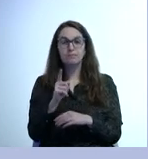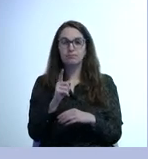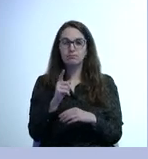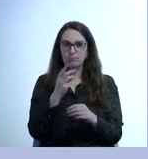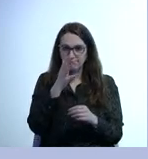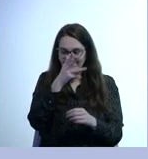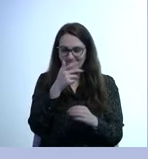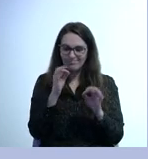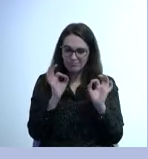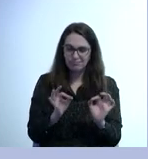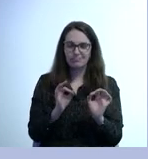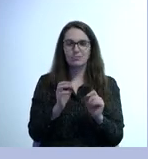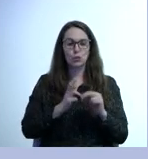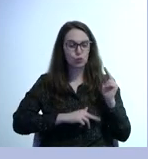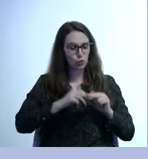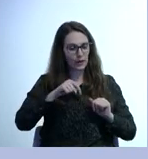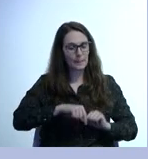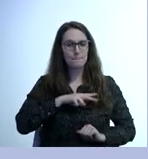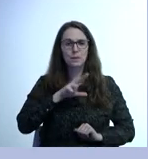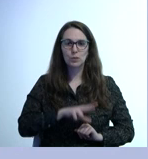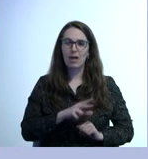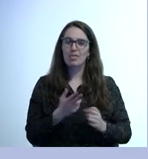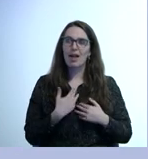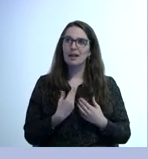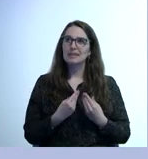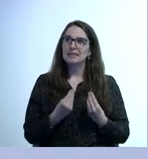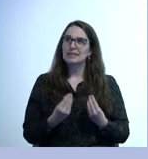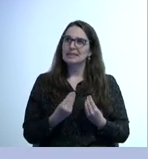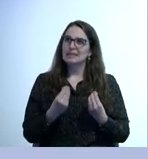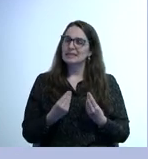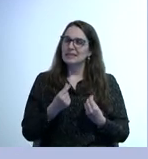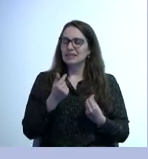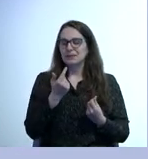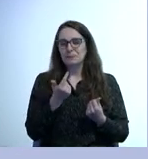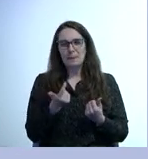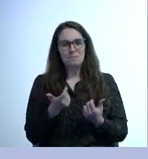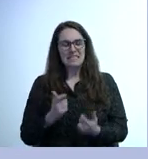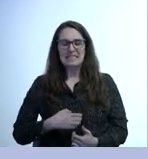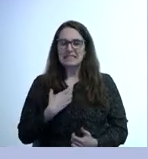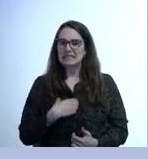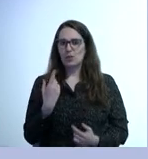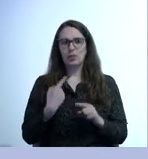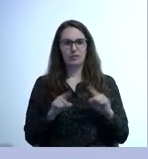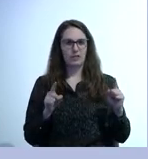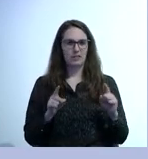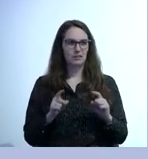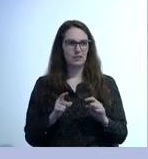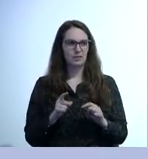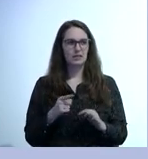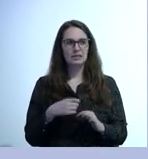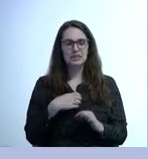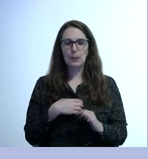realmente reconhece que a construção em Portugal, apesar de tudo, permite uma experimentação muito maior, que se calhar